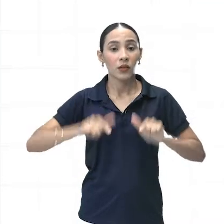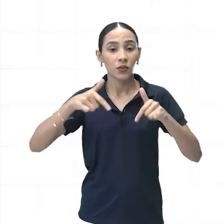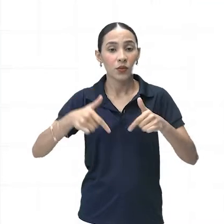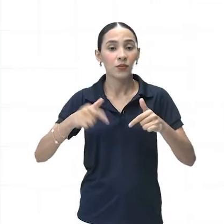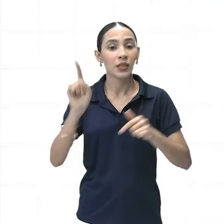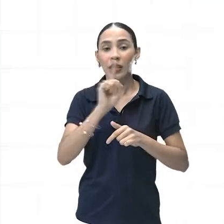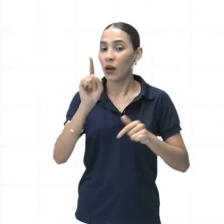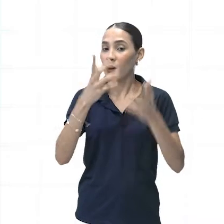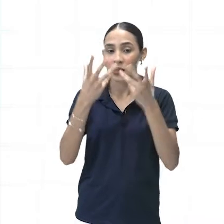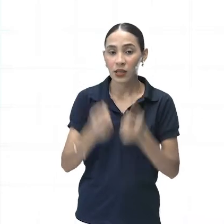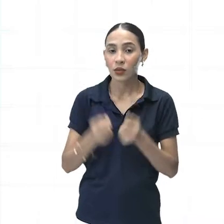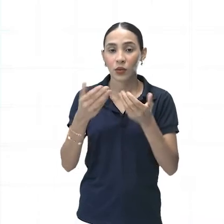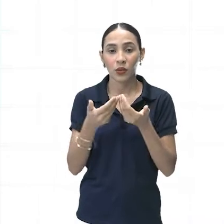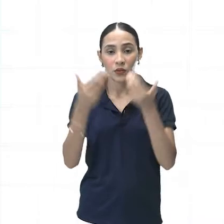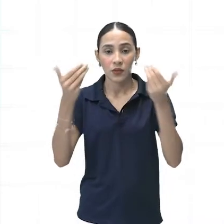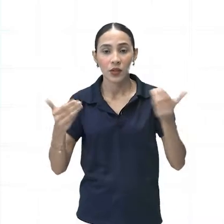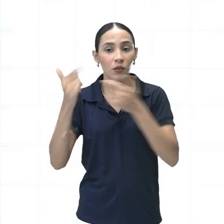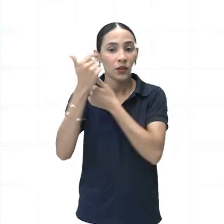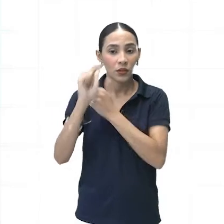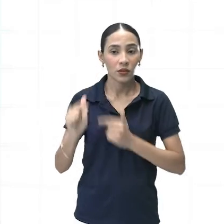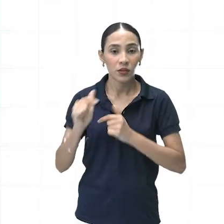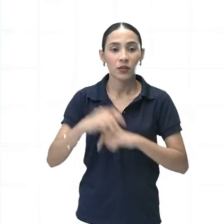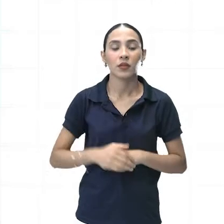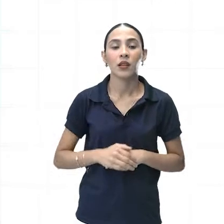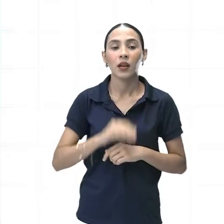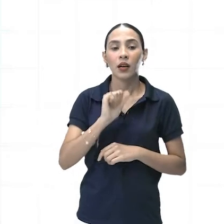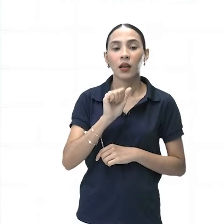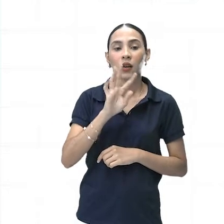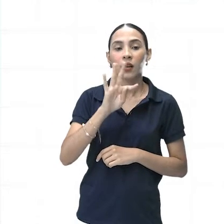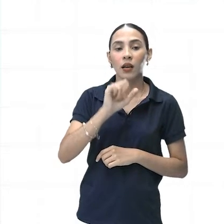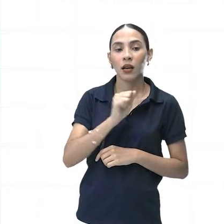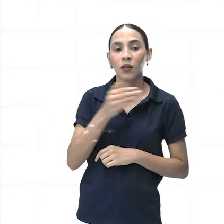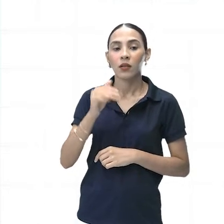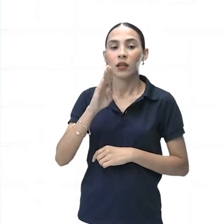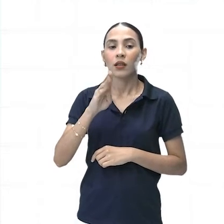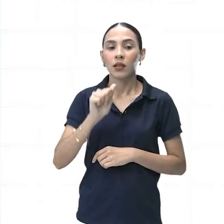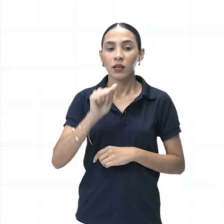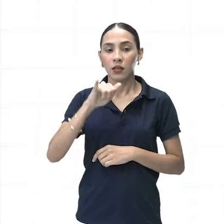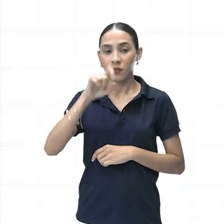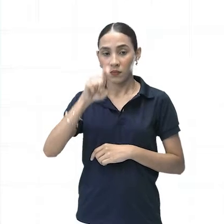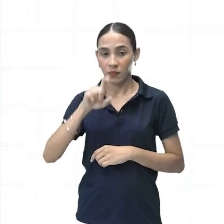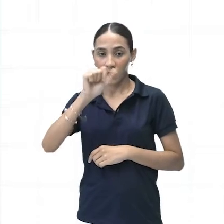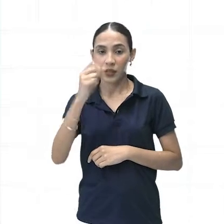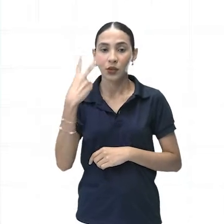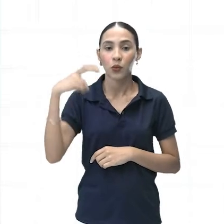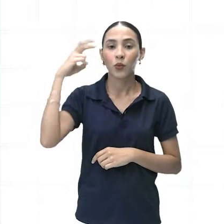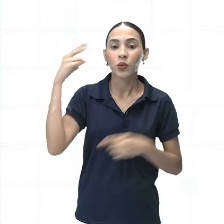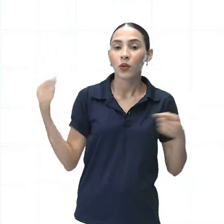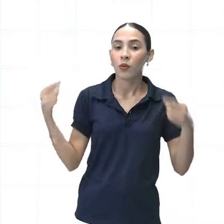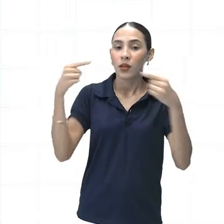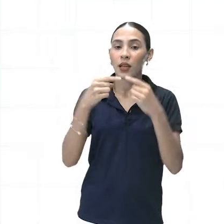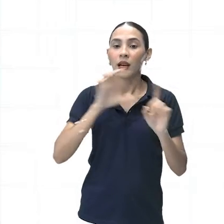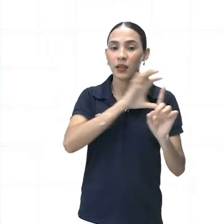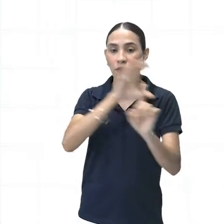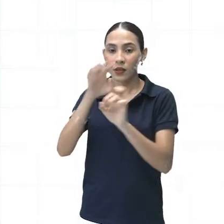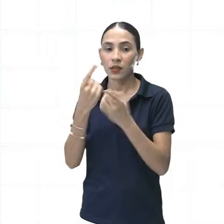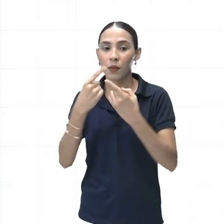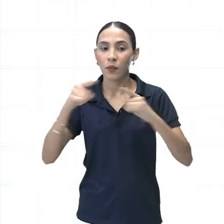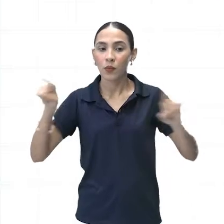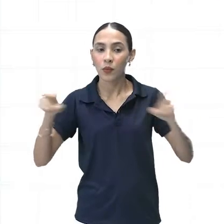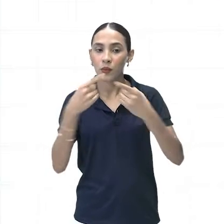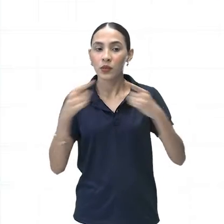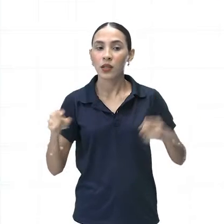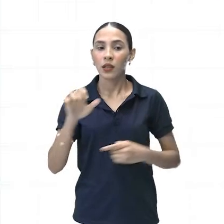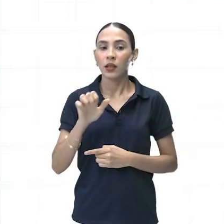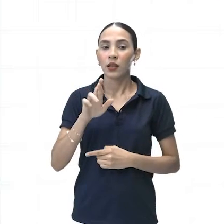movimento rejeitou a divisão tradicional entre alta e baixa cultura, ao combinar a influência da música erudita